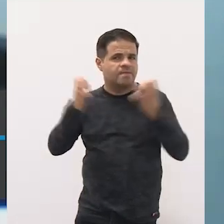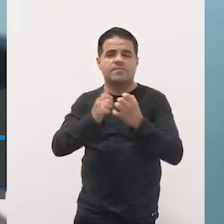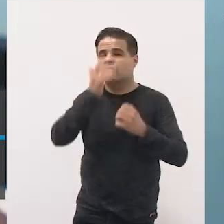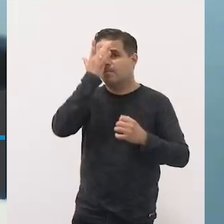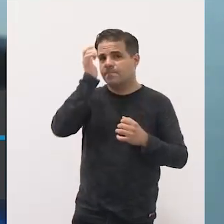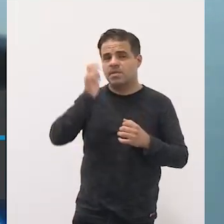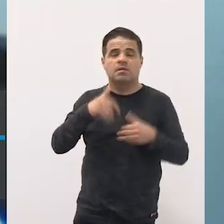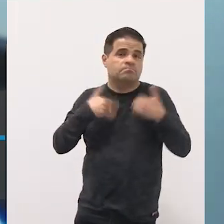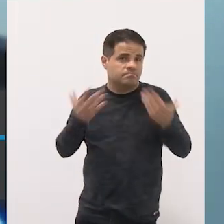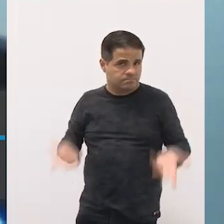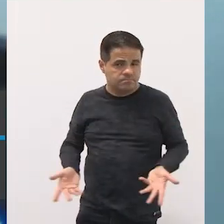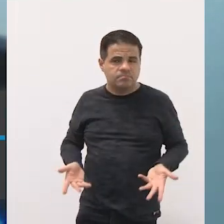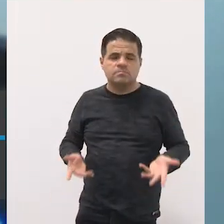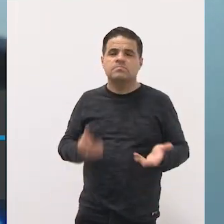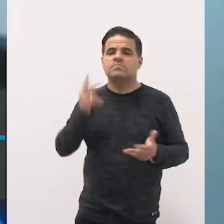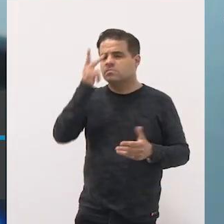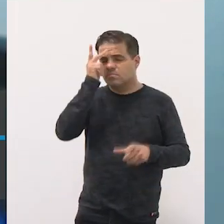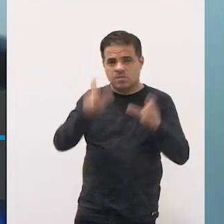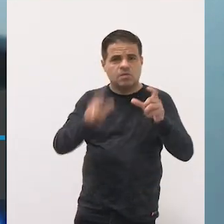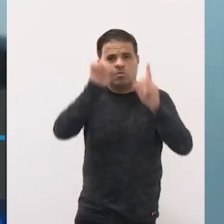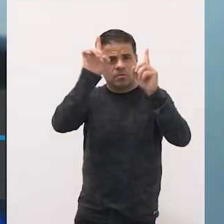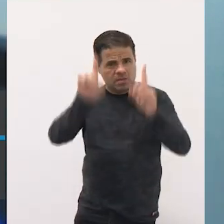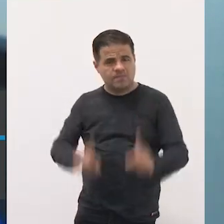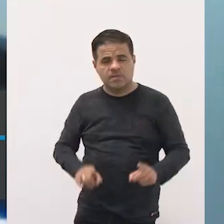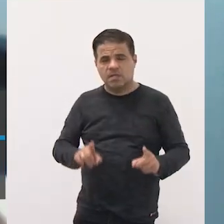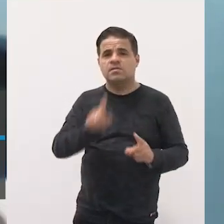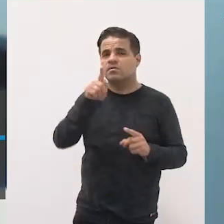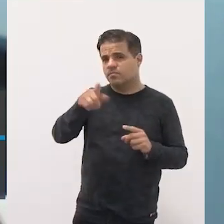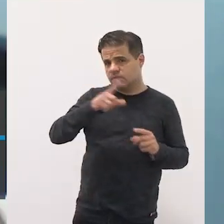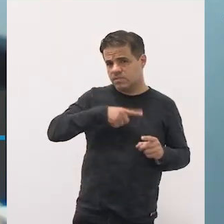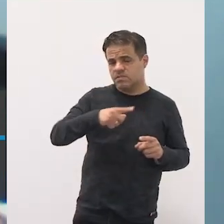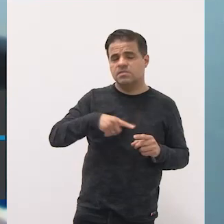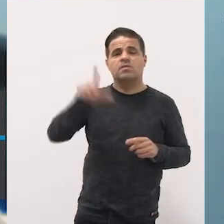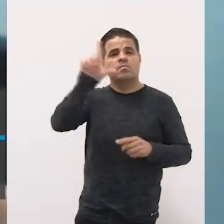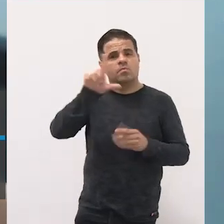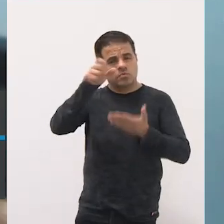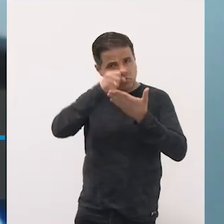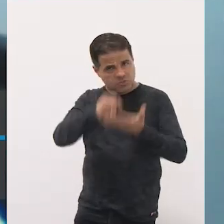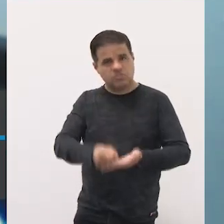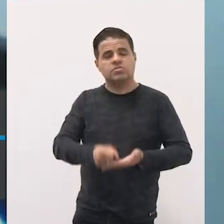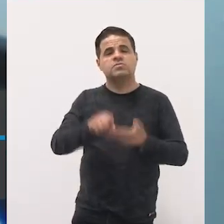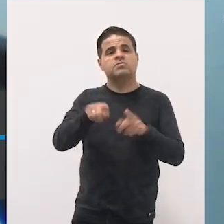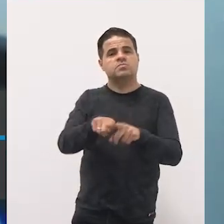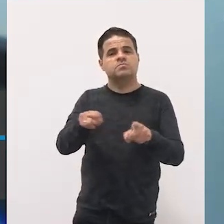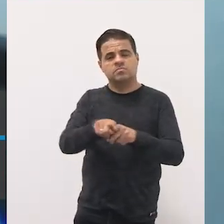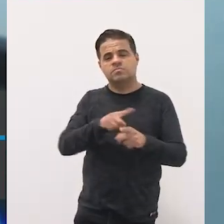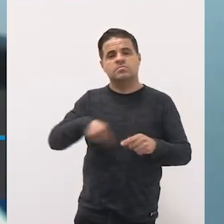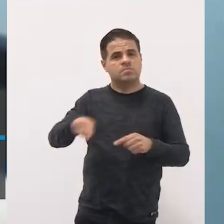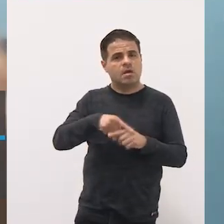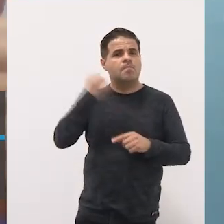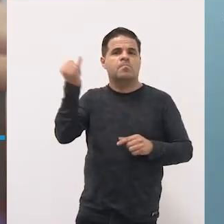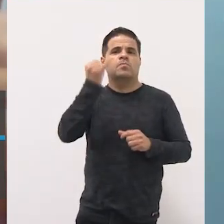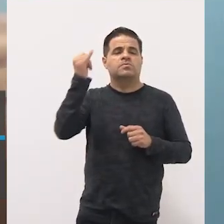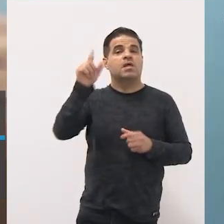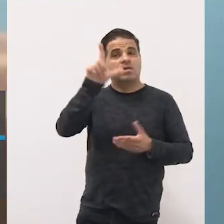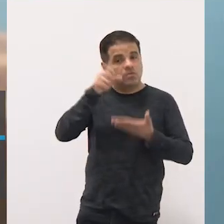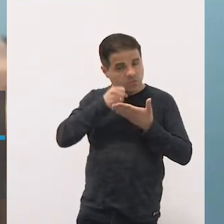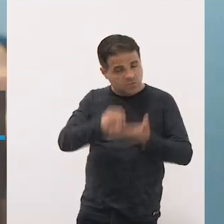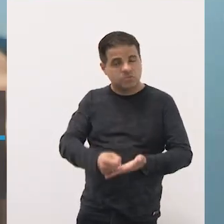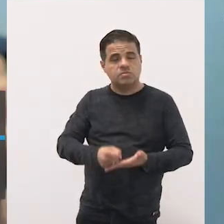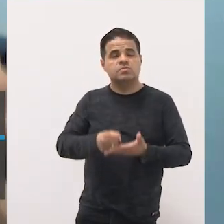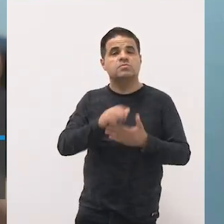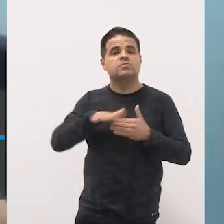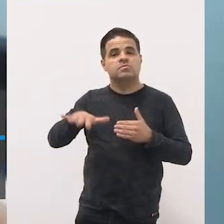vai fazer um evento para as pessoas com deficiência, você tem que ter uma logística também importante, que é essa logística de